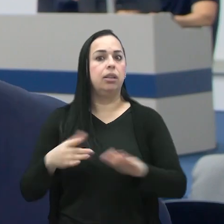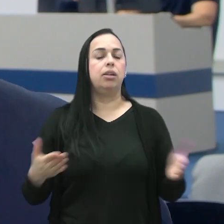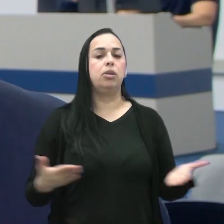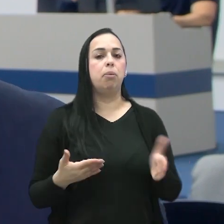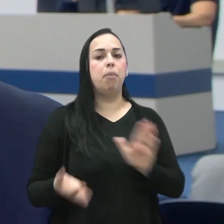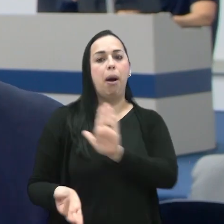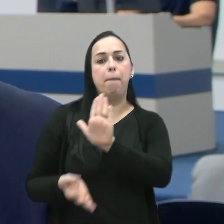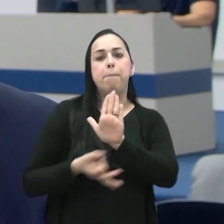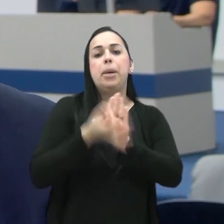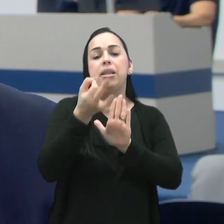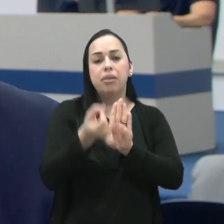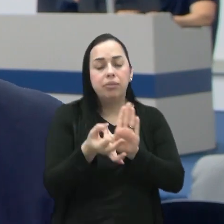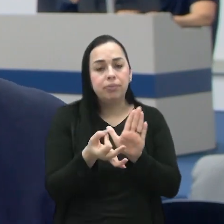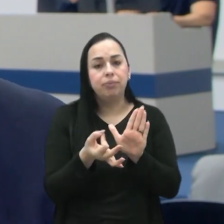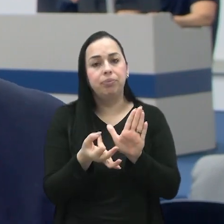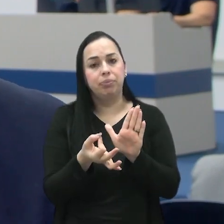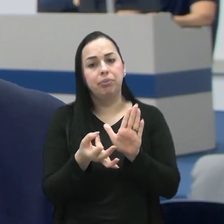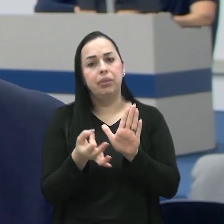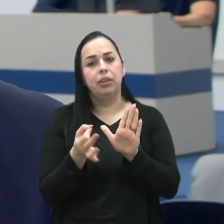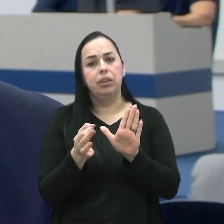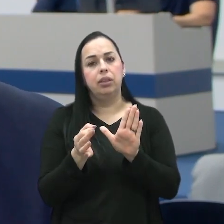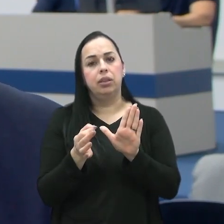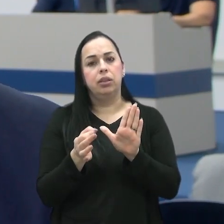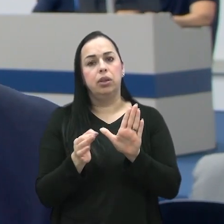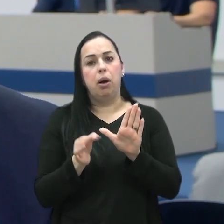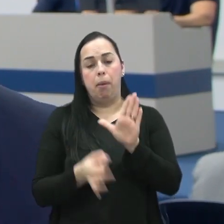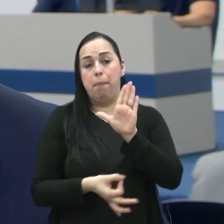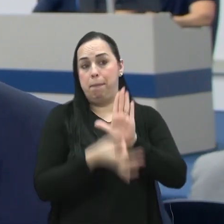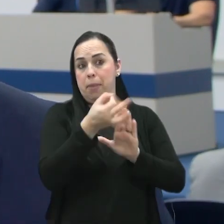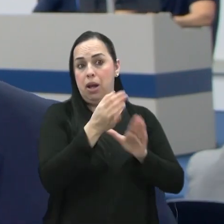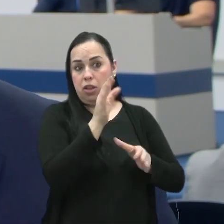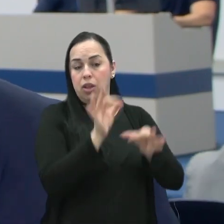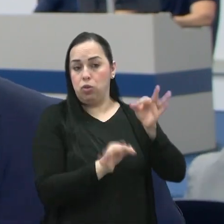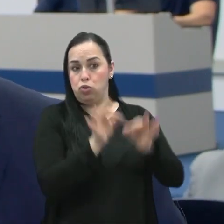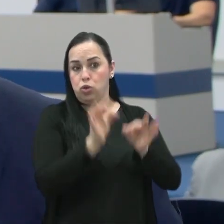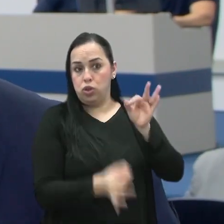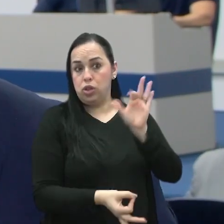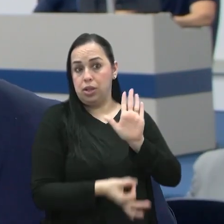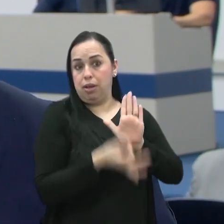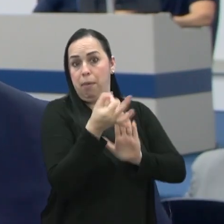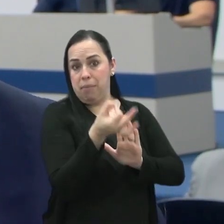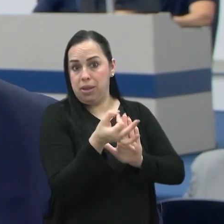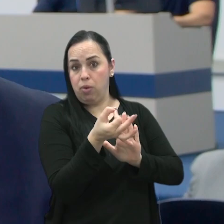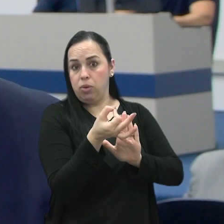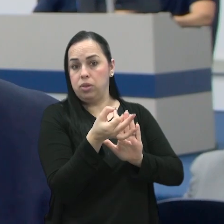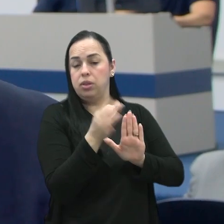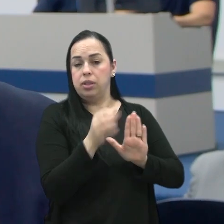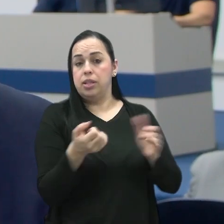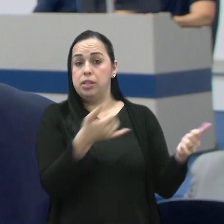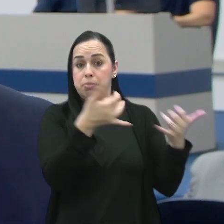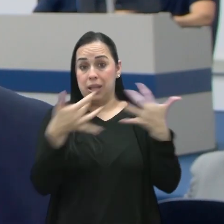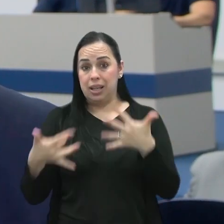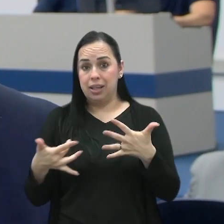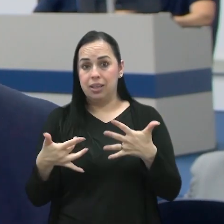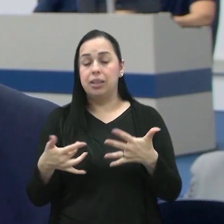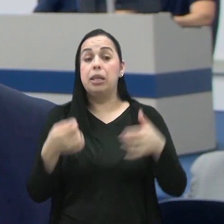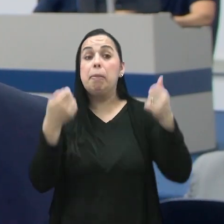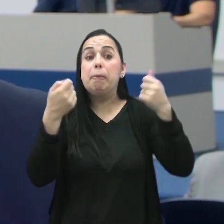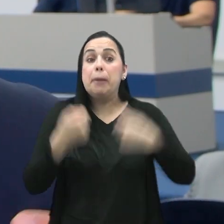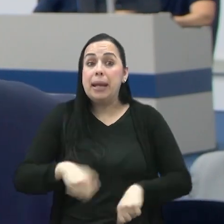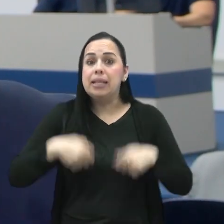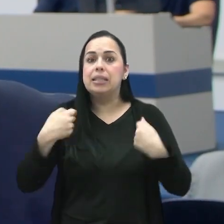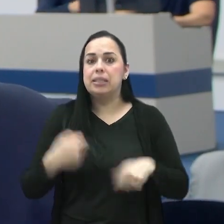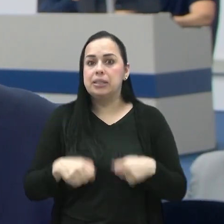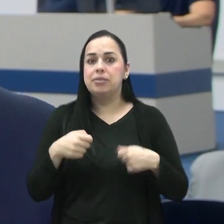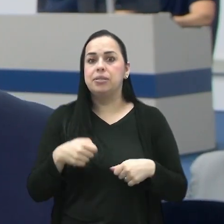agora, recentemente, pelo parecer jurídico, pelo jurídico aqui da Câmara, indica que